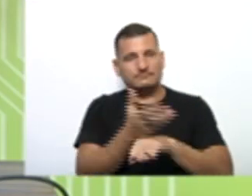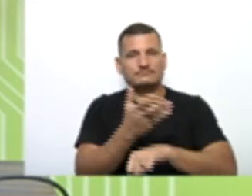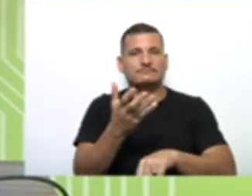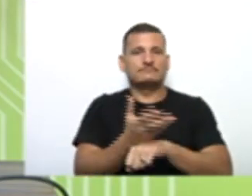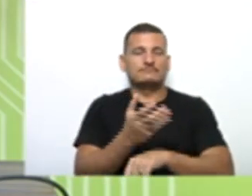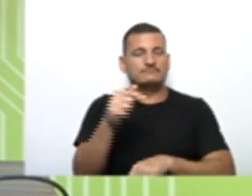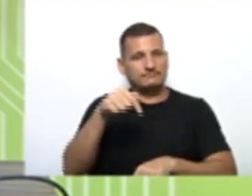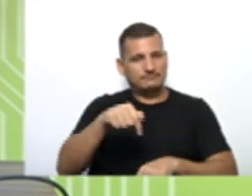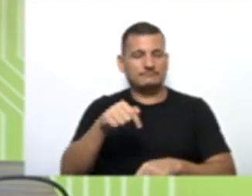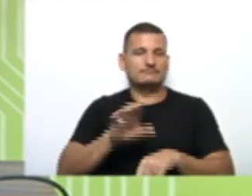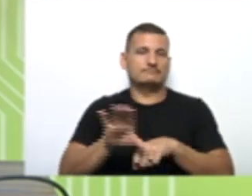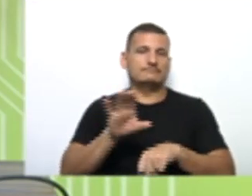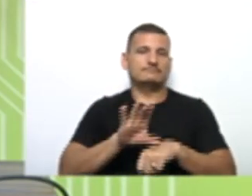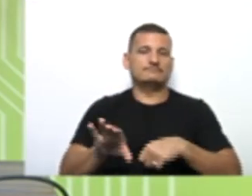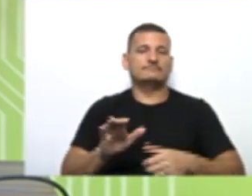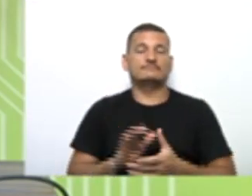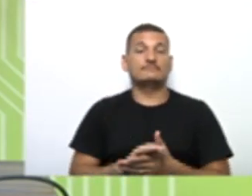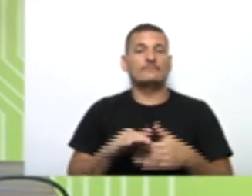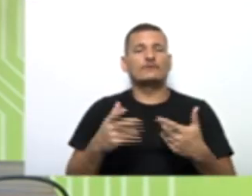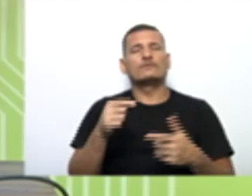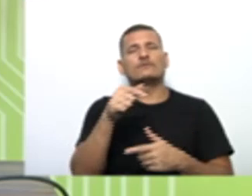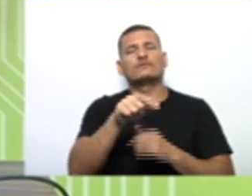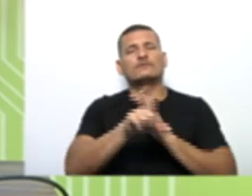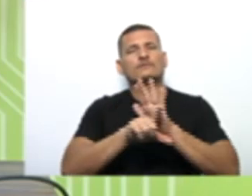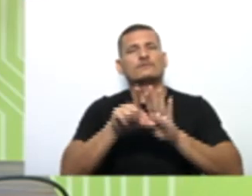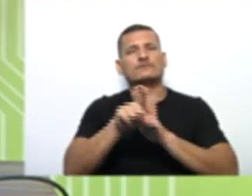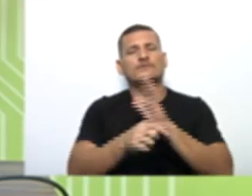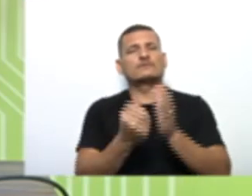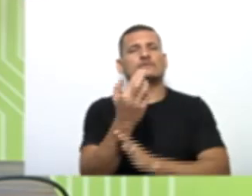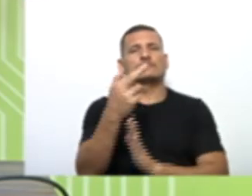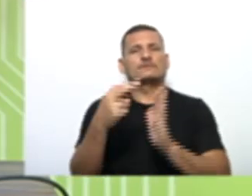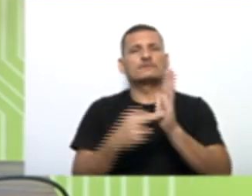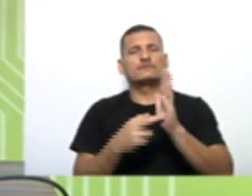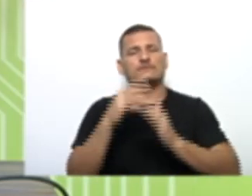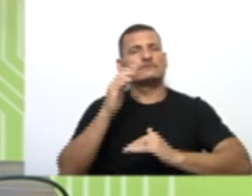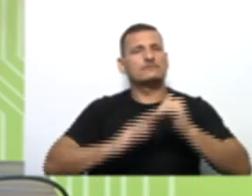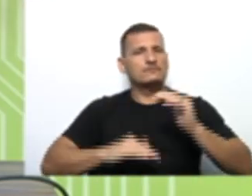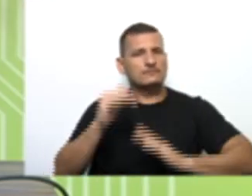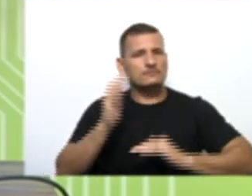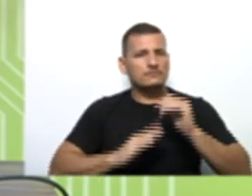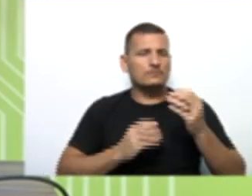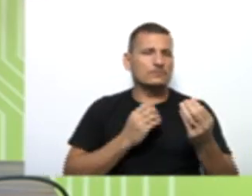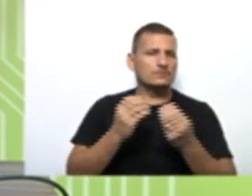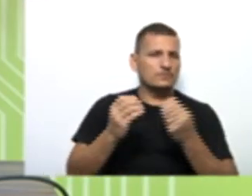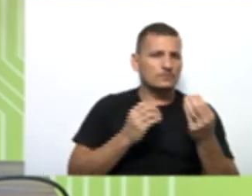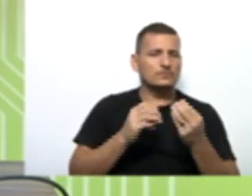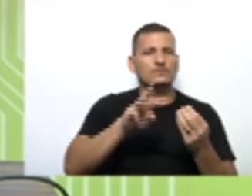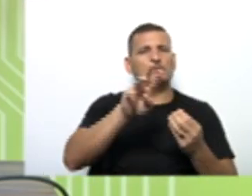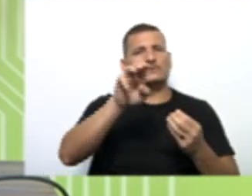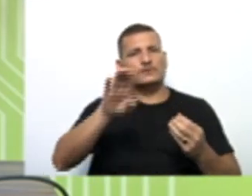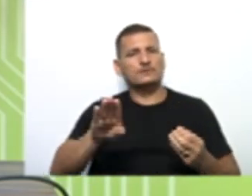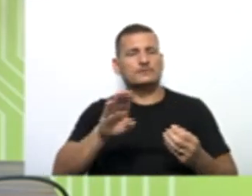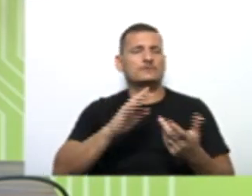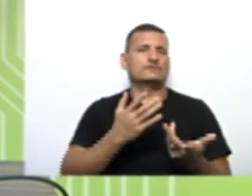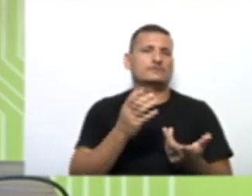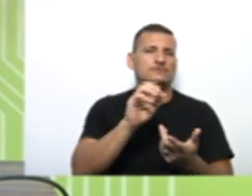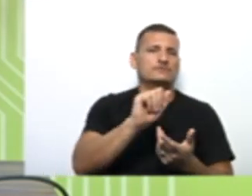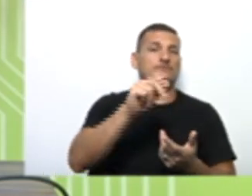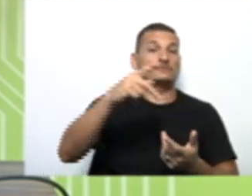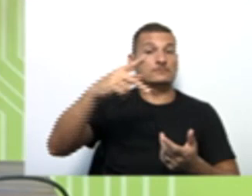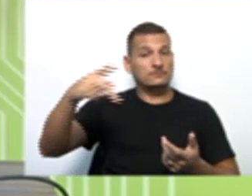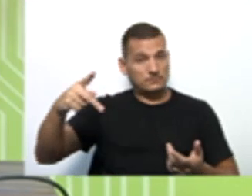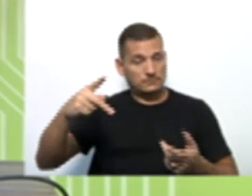a regulamentação, então, dessa profissão, né, de como fazer esse desenvolvimento para a web e os aplicativos, ela